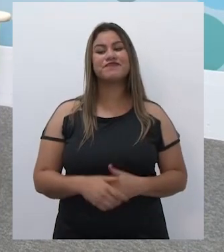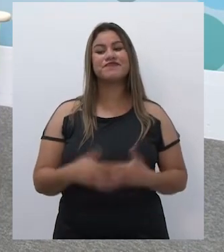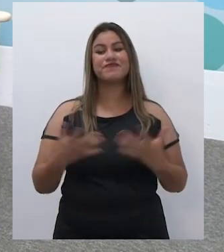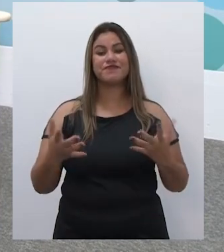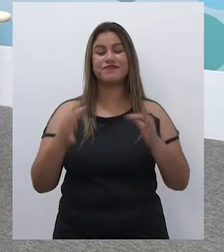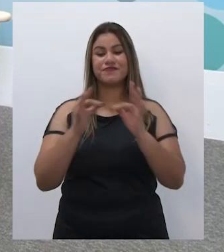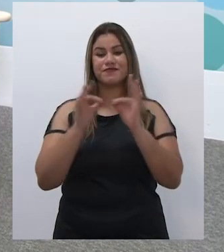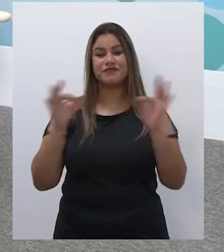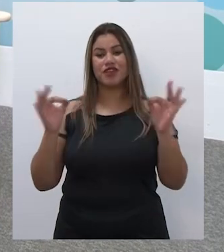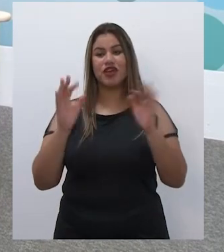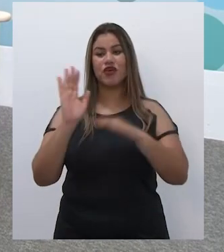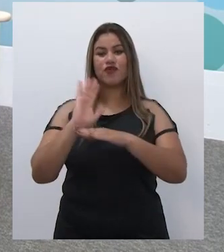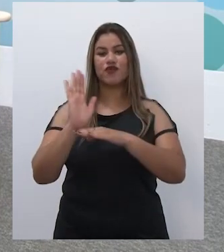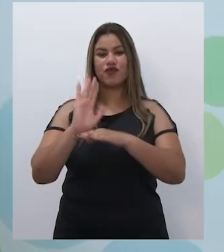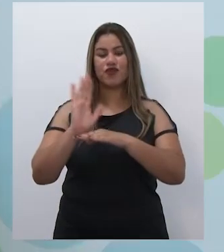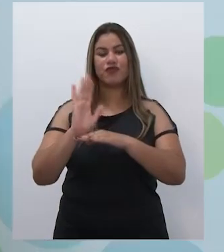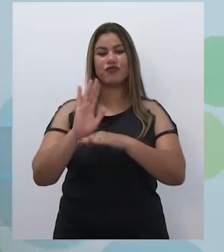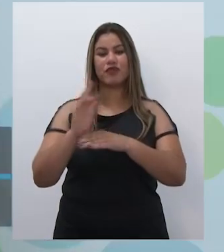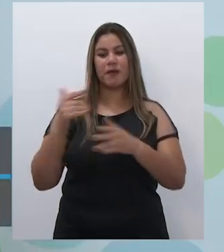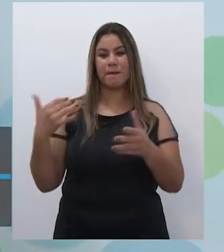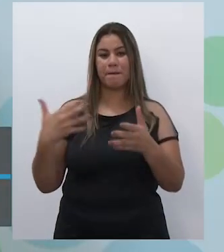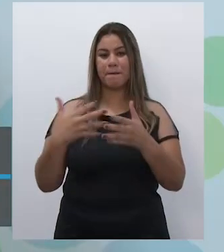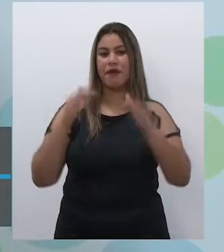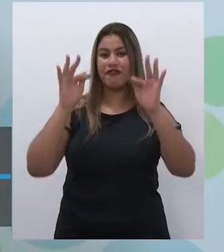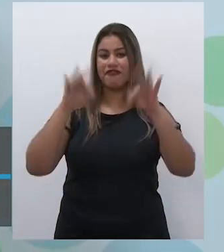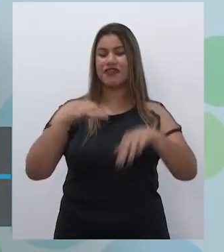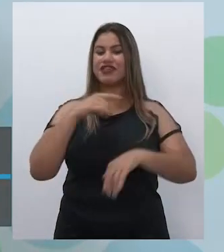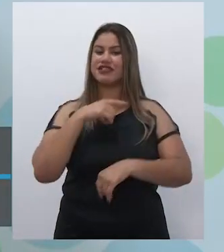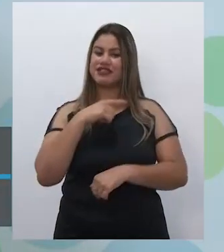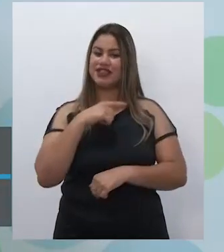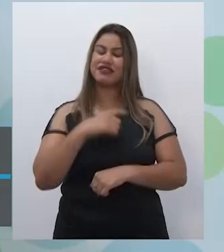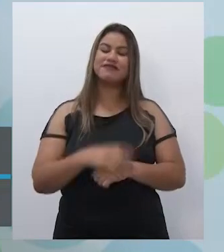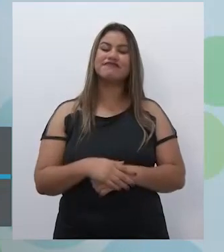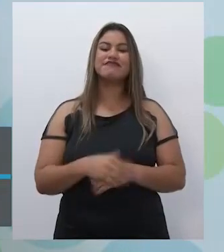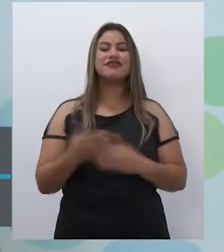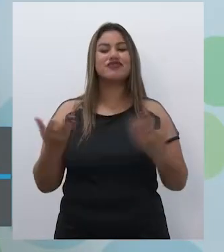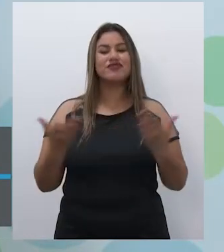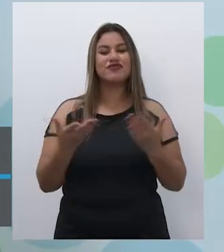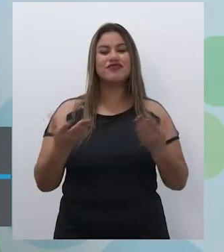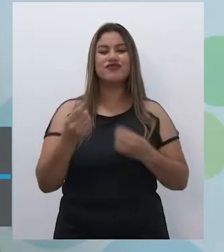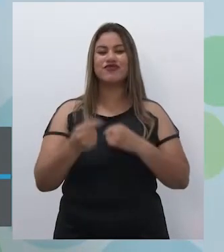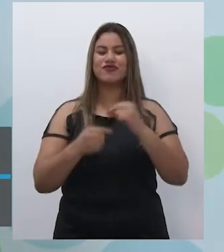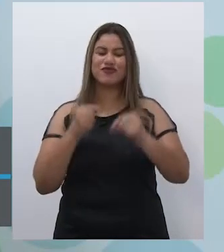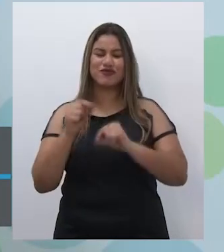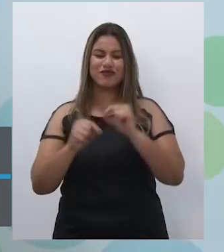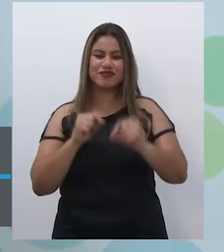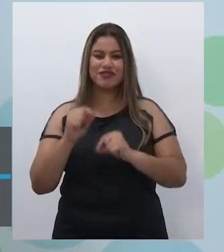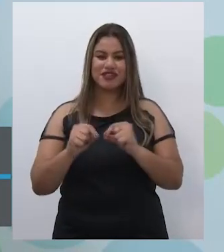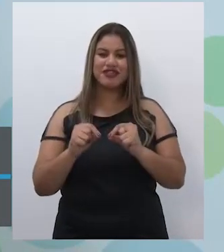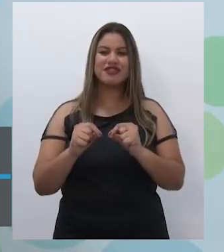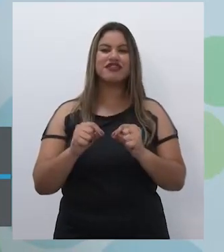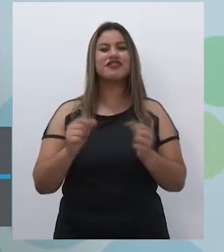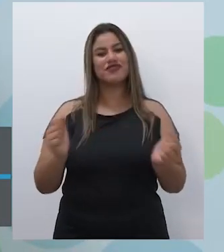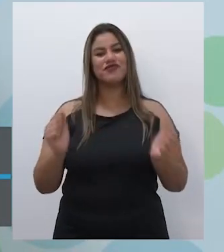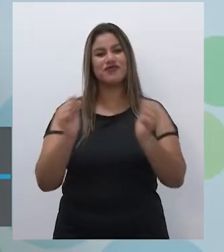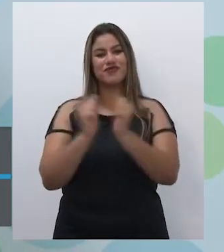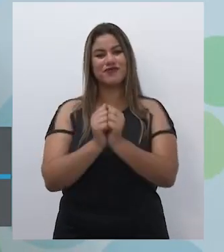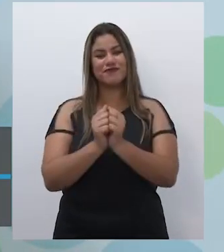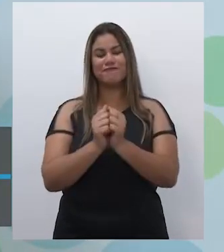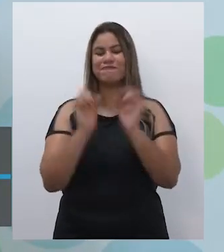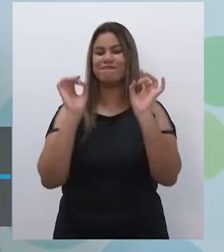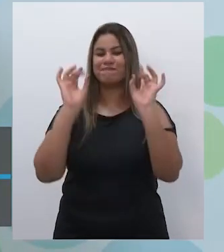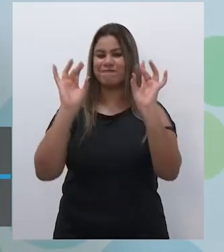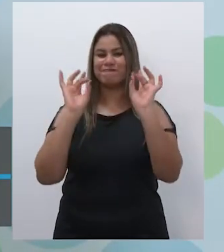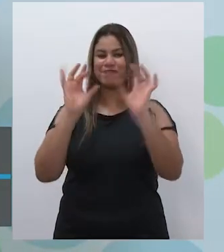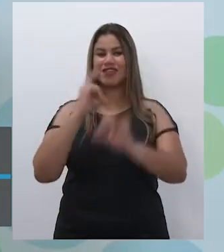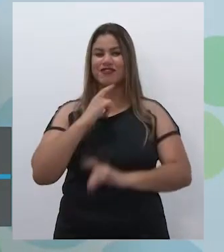frase de um filme, parte da jornada é o seu fim, e estamos aqui participando desse momento muito